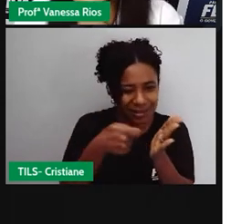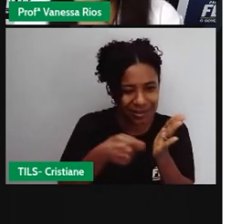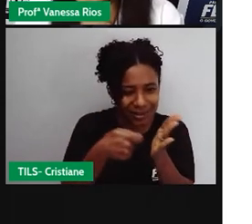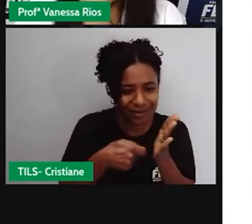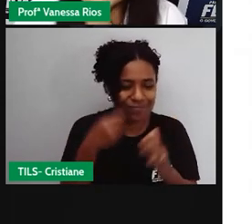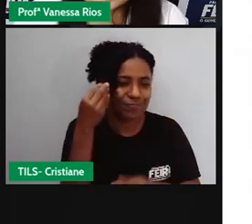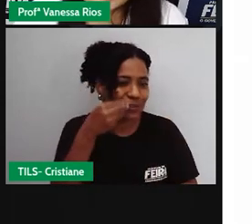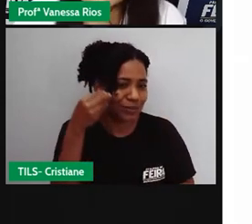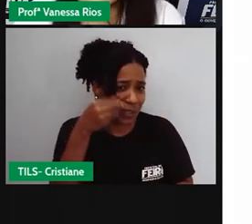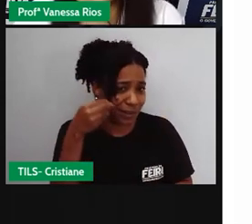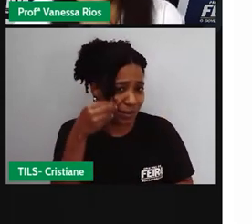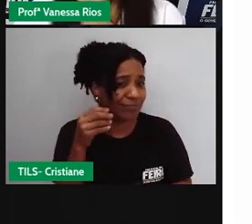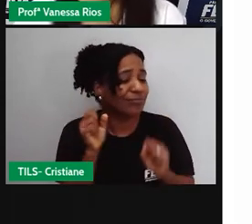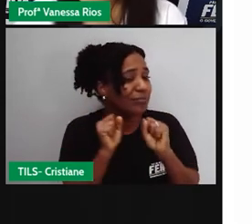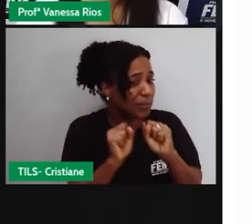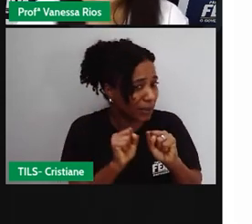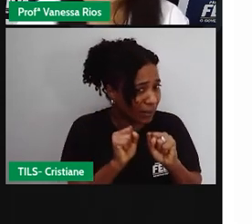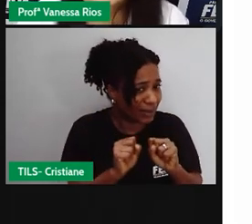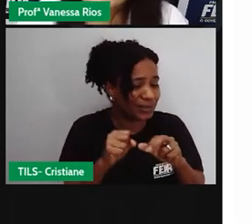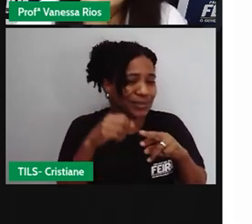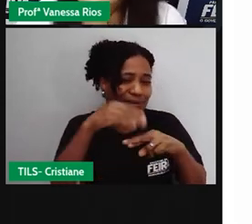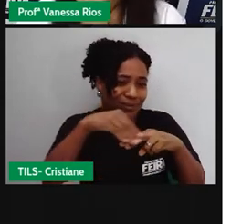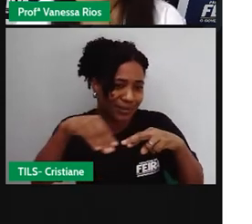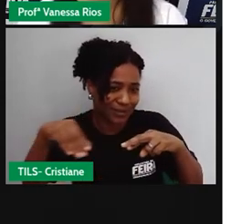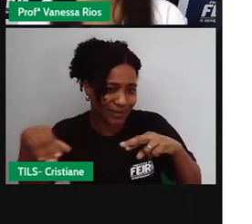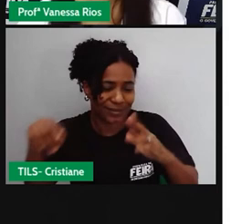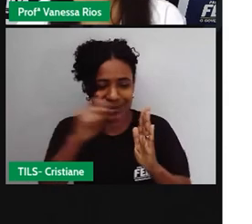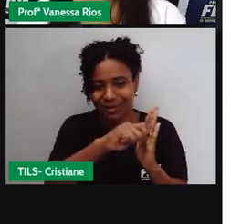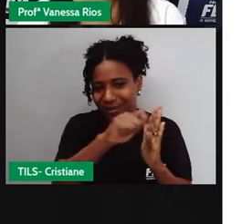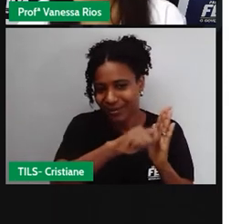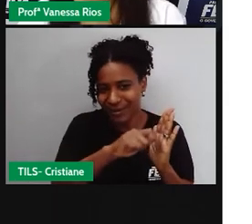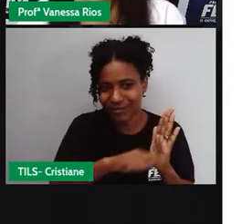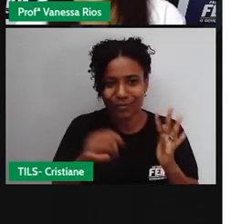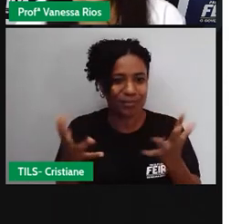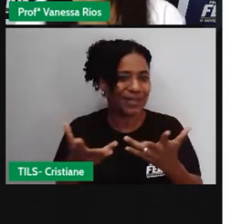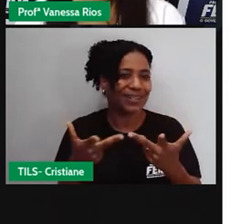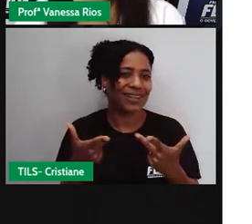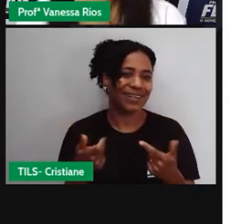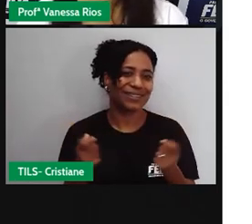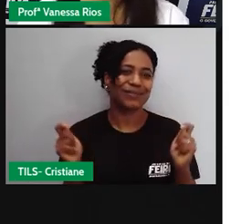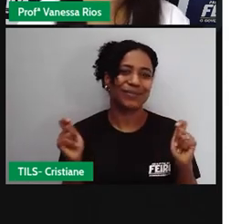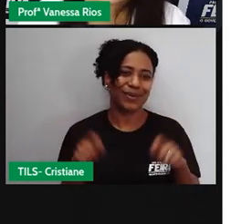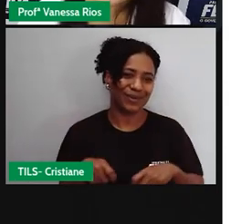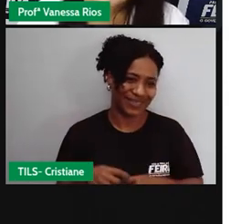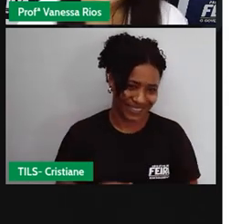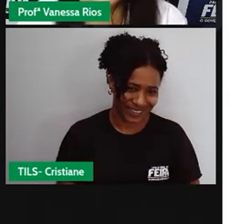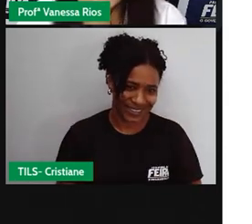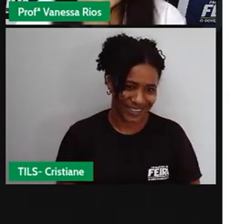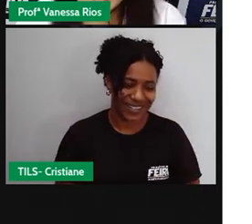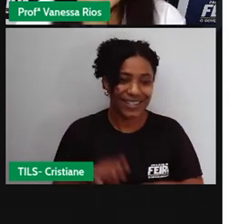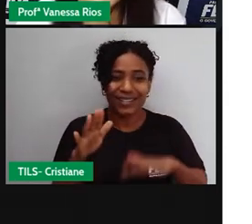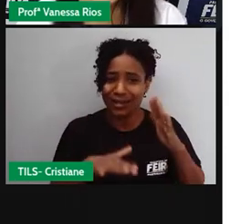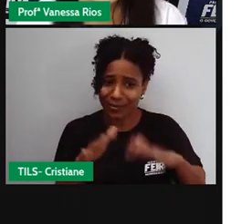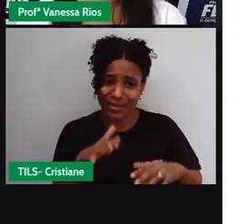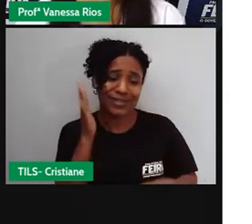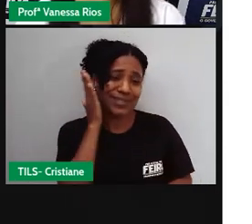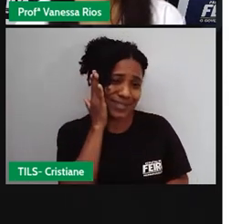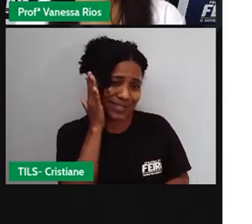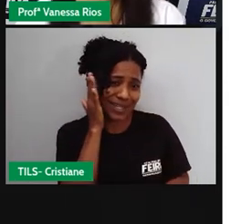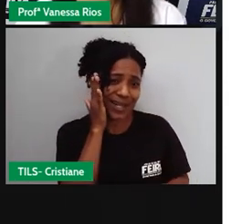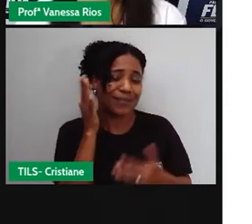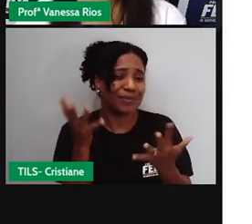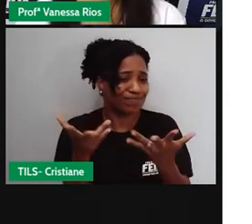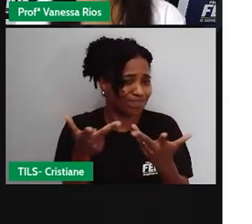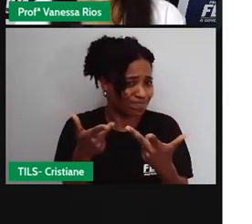E, de repente, pode até ter alguém que já tem o hábito de escrever, que tem um talento, que já foi descoberto ou não, né? Para a escrita